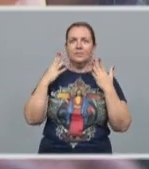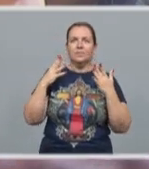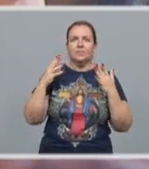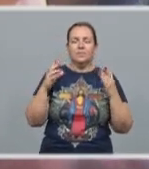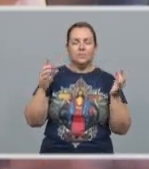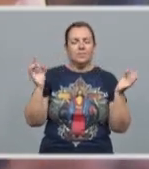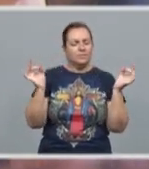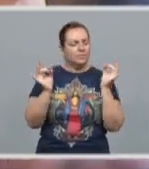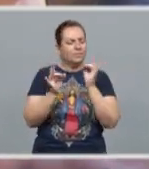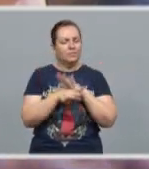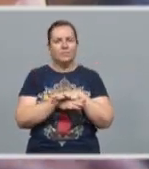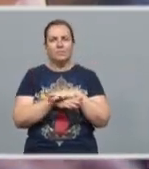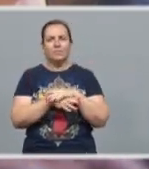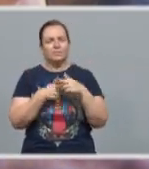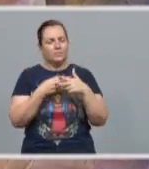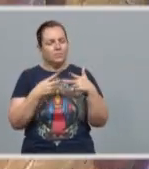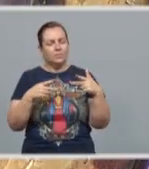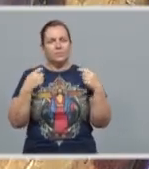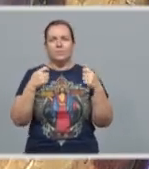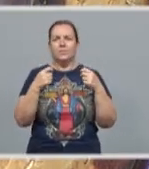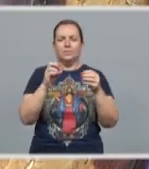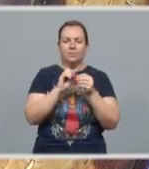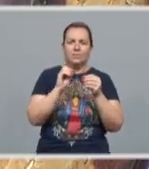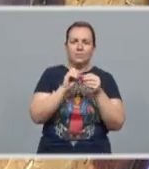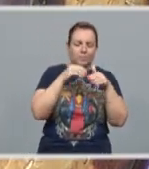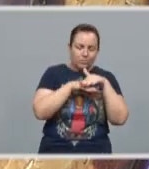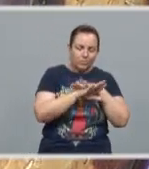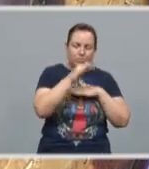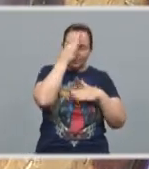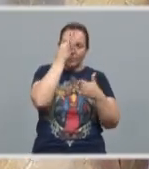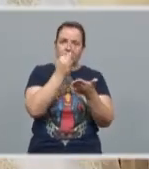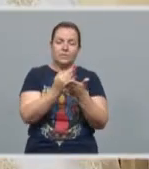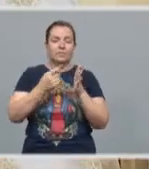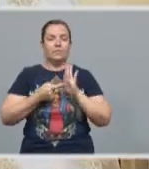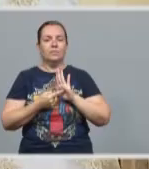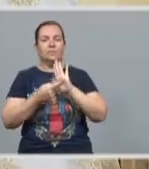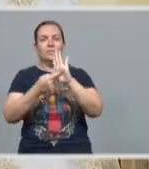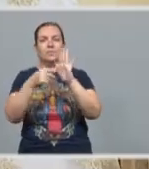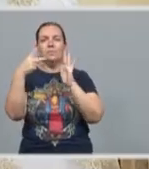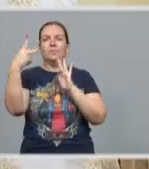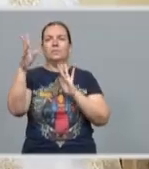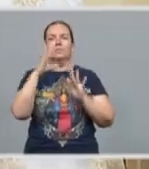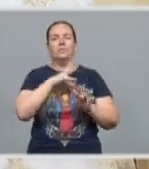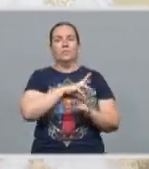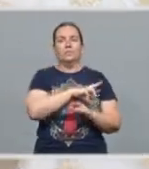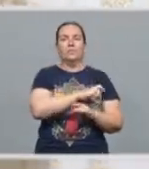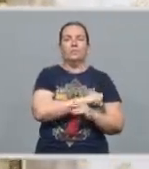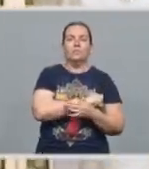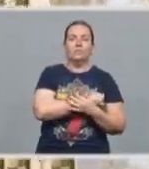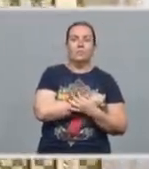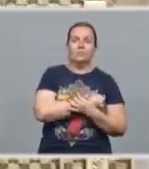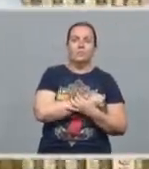completar carreira e guardar a fé, levando seu